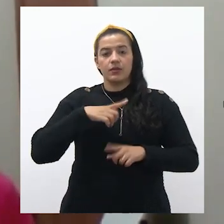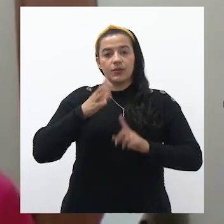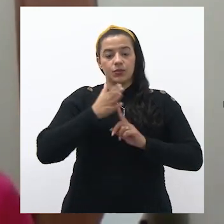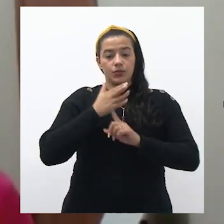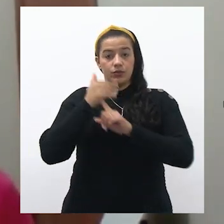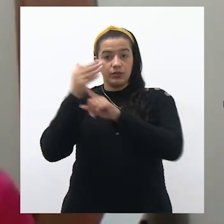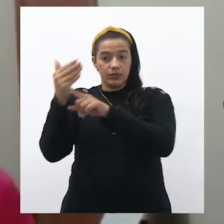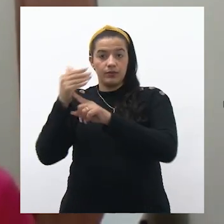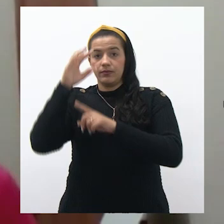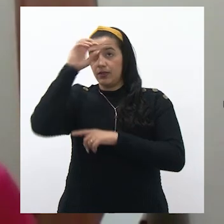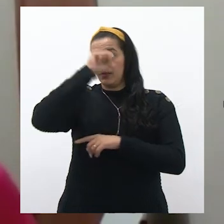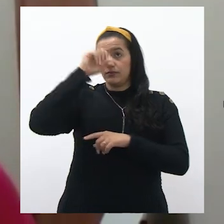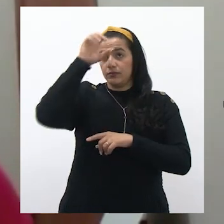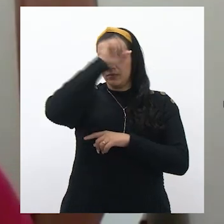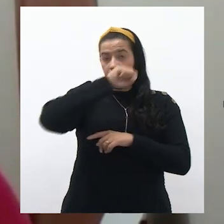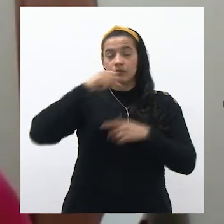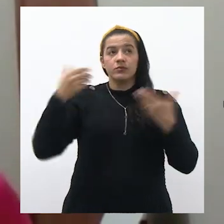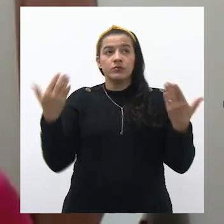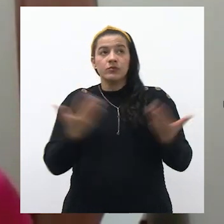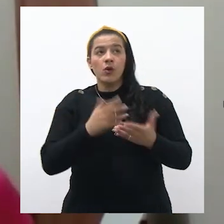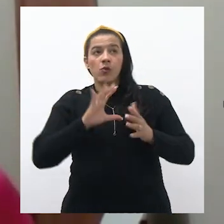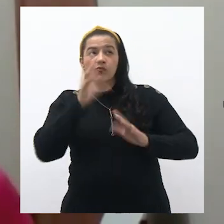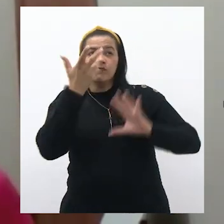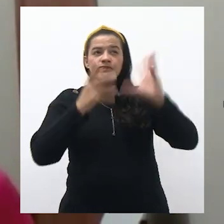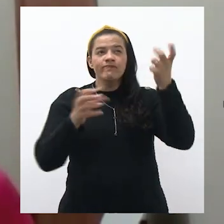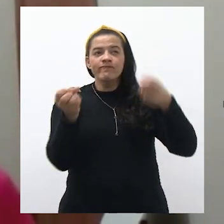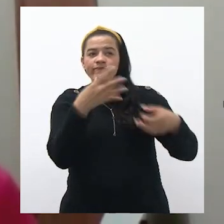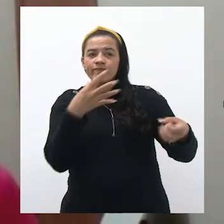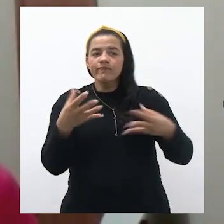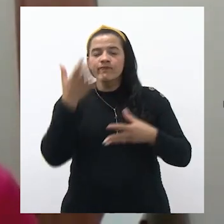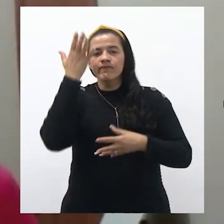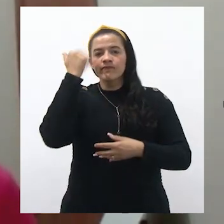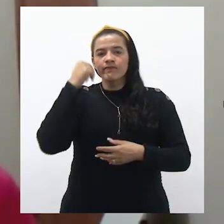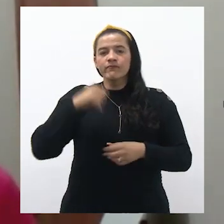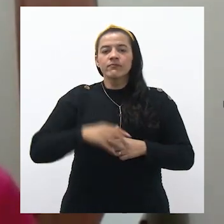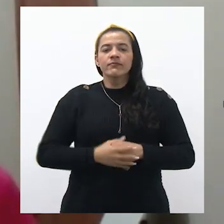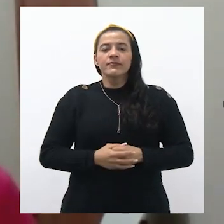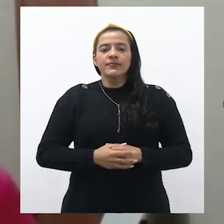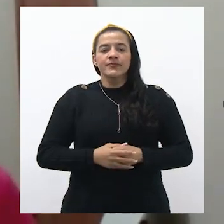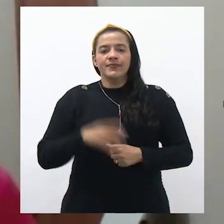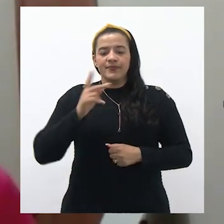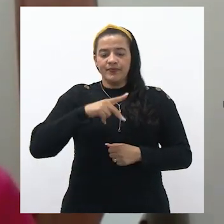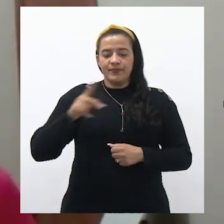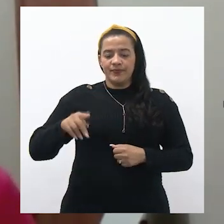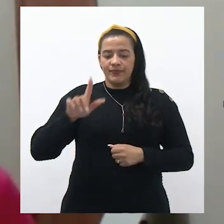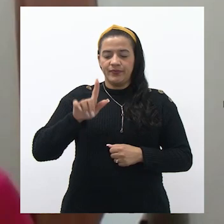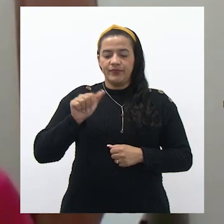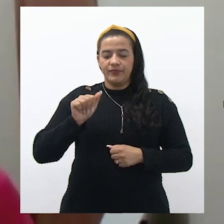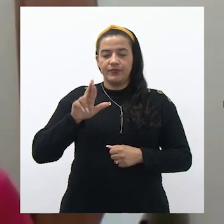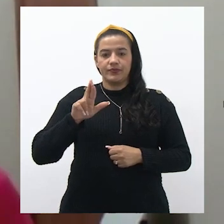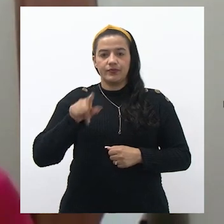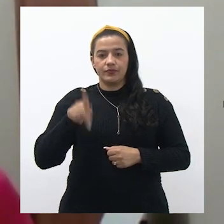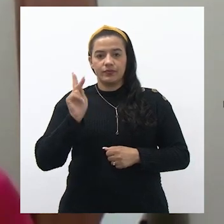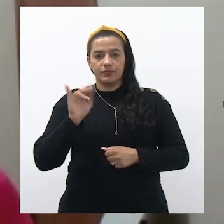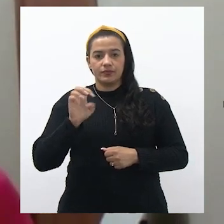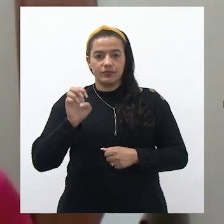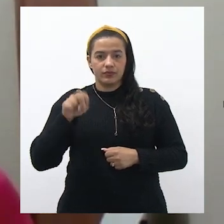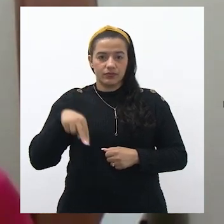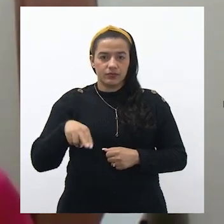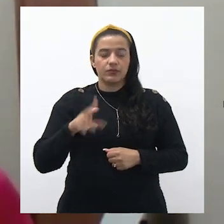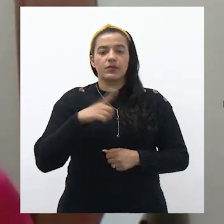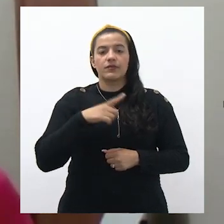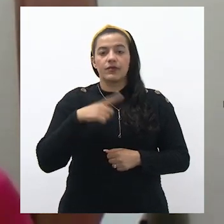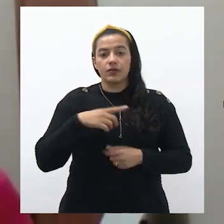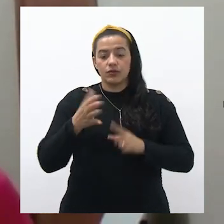tecnologia, aprender e estar atualizado. Legal, gostei. A professora Jefferson comentou tecnologia e inovação.